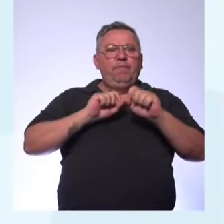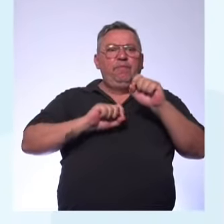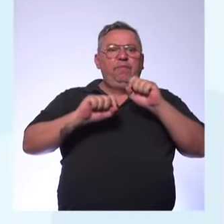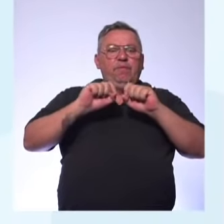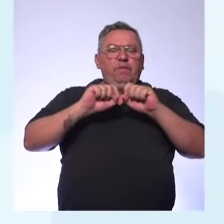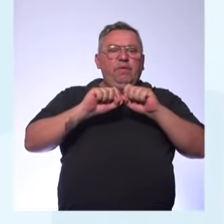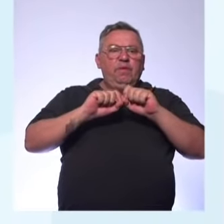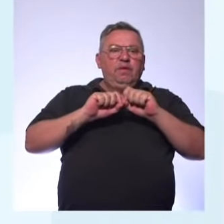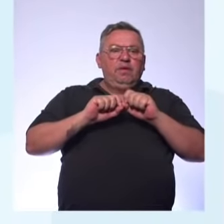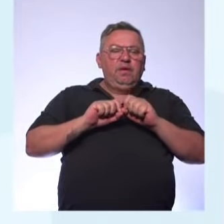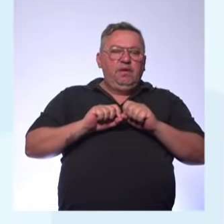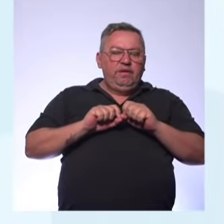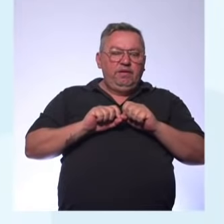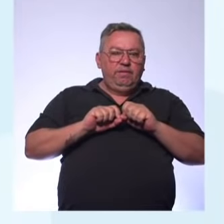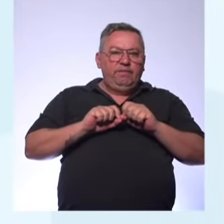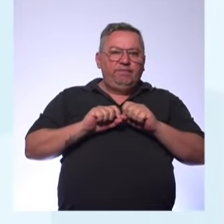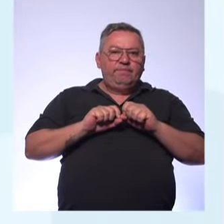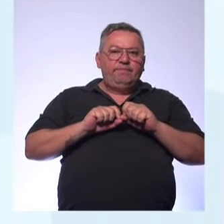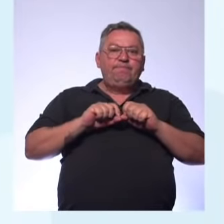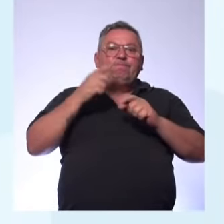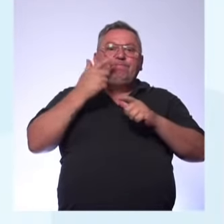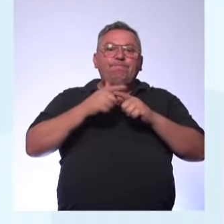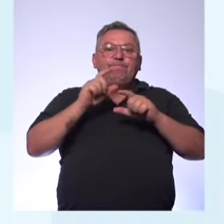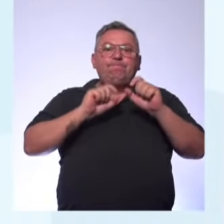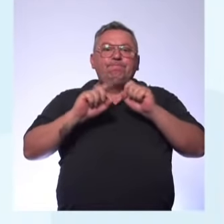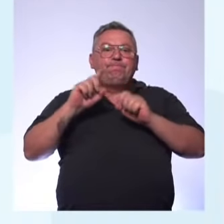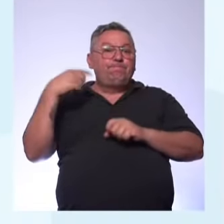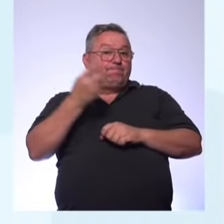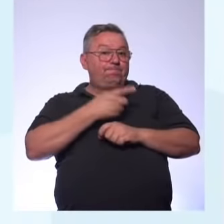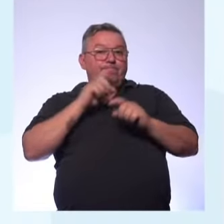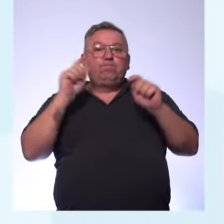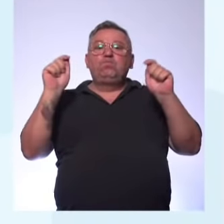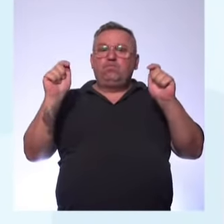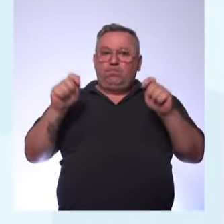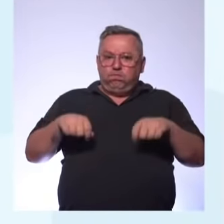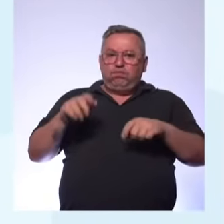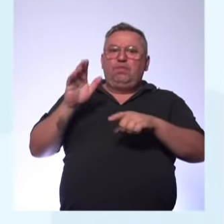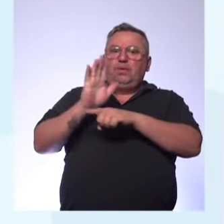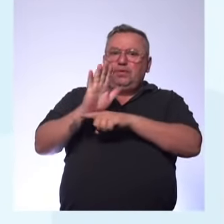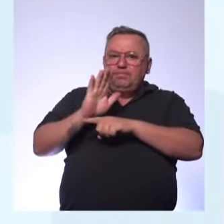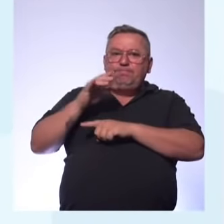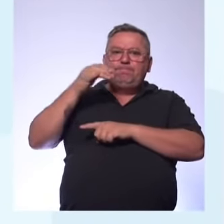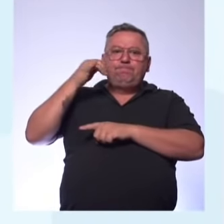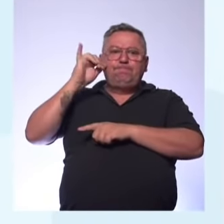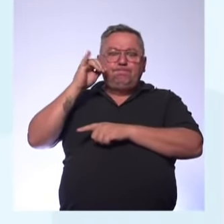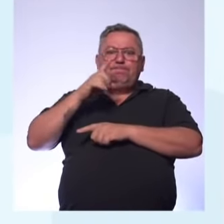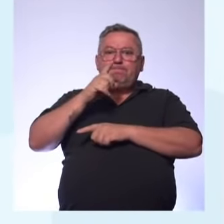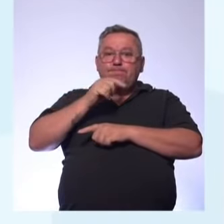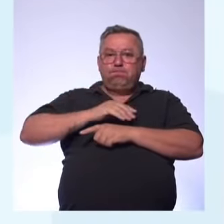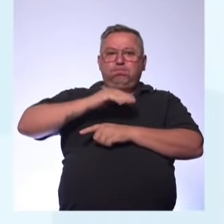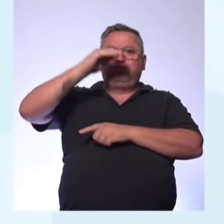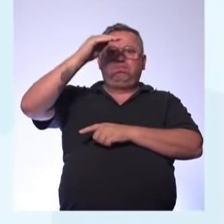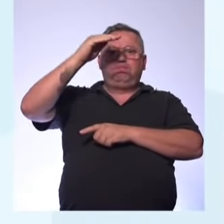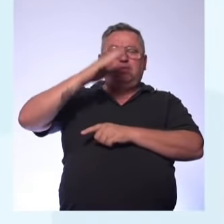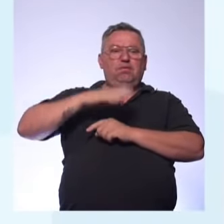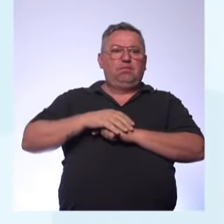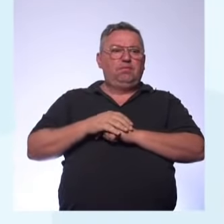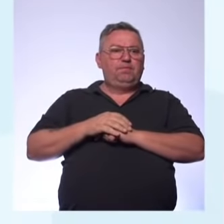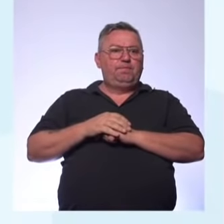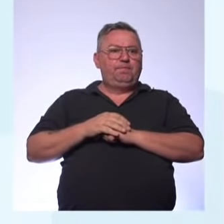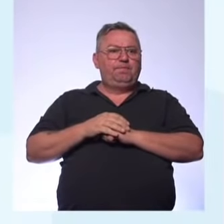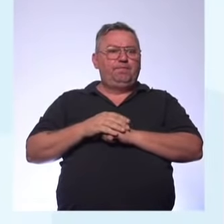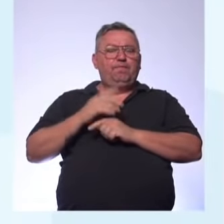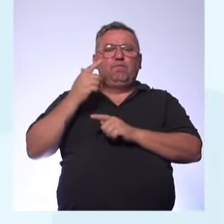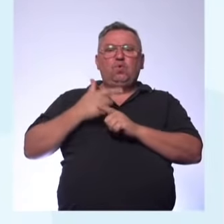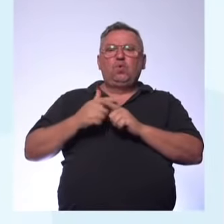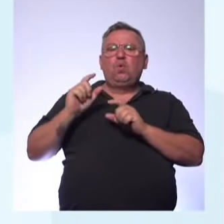we help to prevent floods. É sobre como nós podemos ajudar a prevenir enchentes. What is it about?